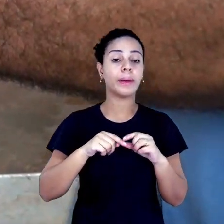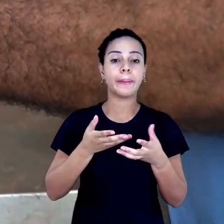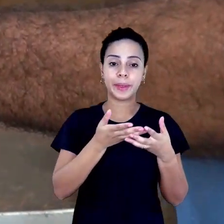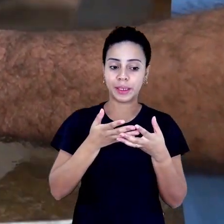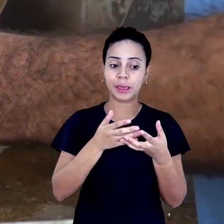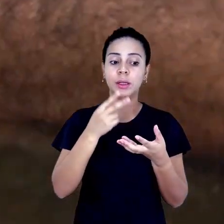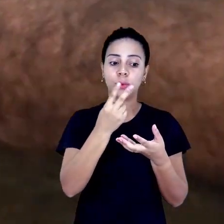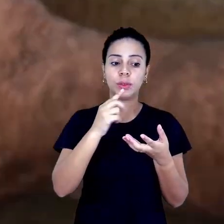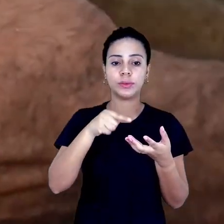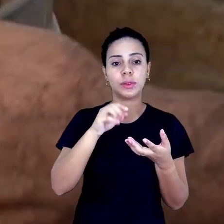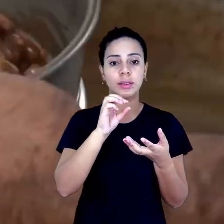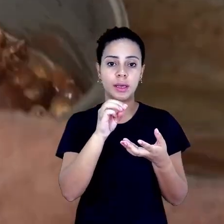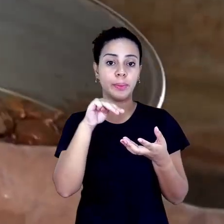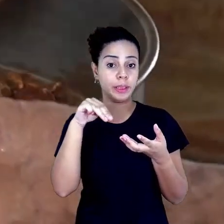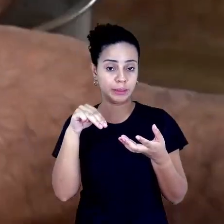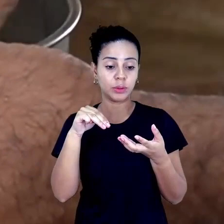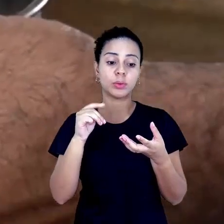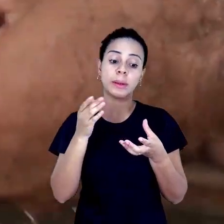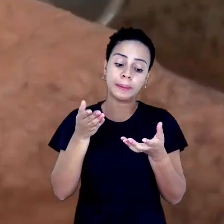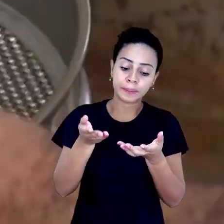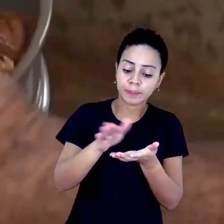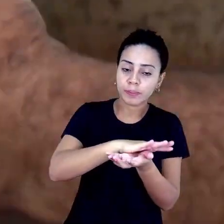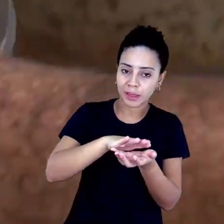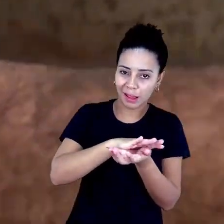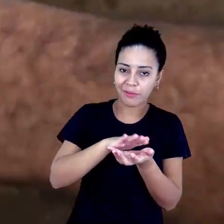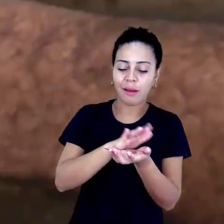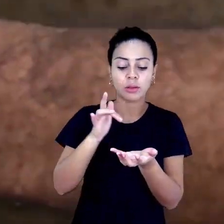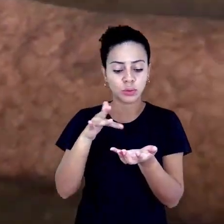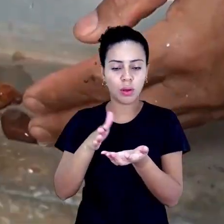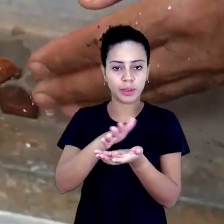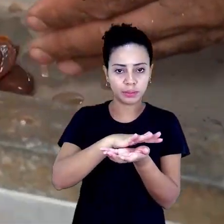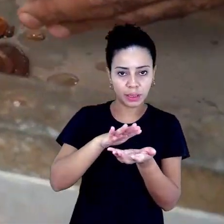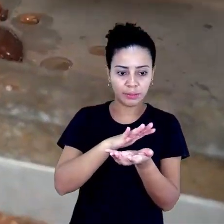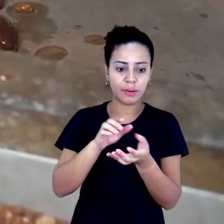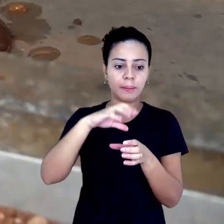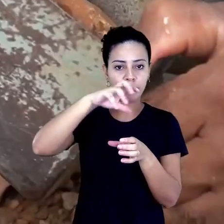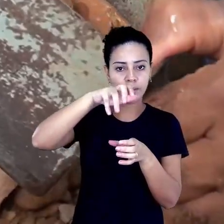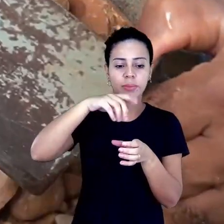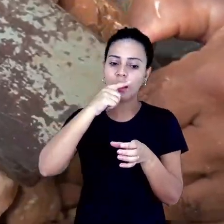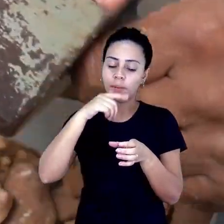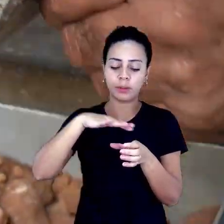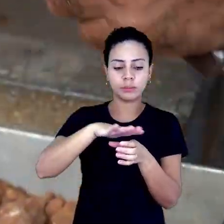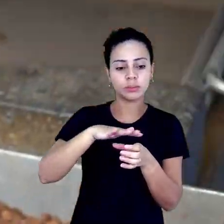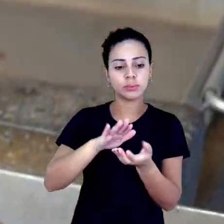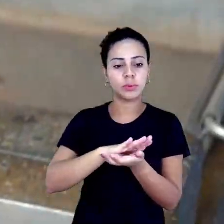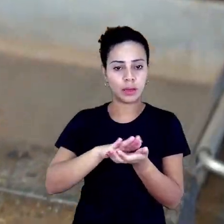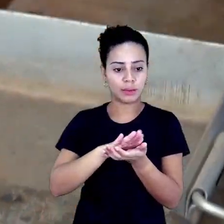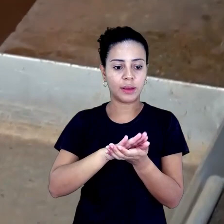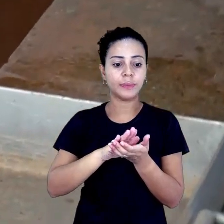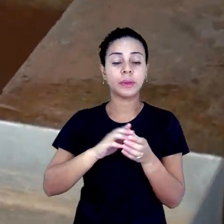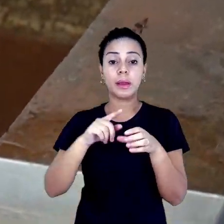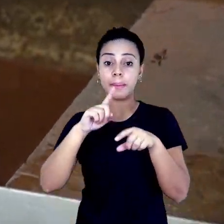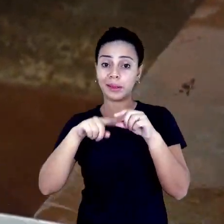2,0 mm é transferido para a mesma e lavado em água potável a baixa pressão, a fim de eliminar o